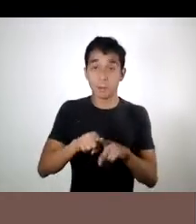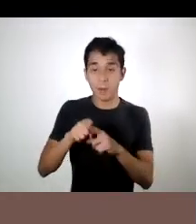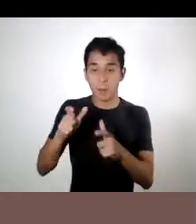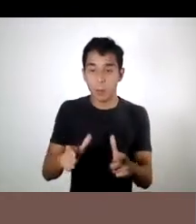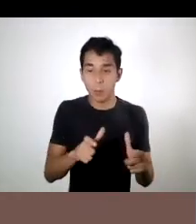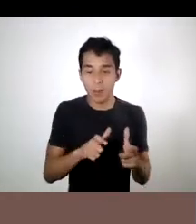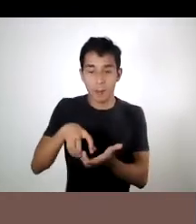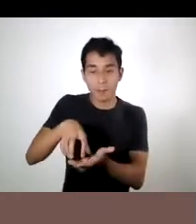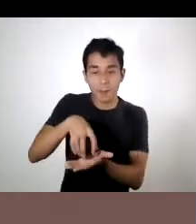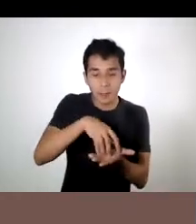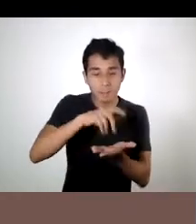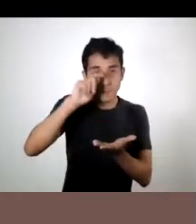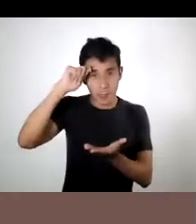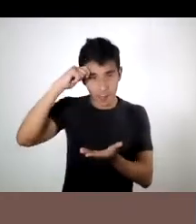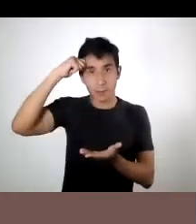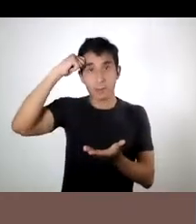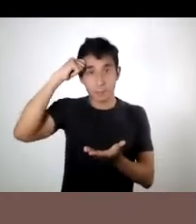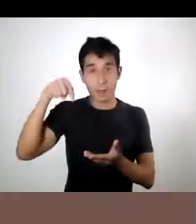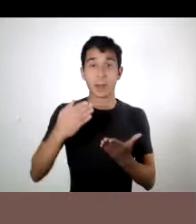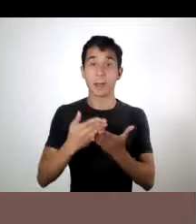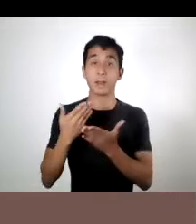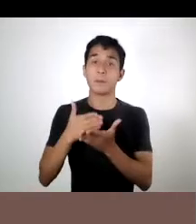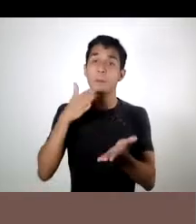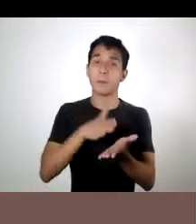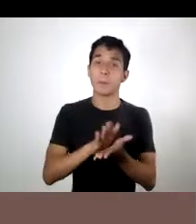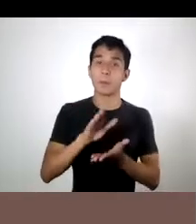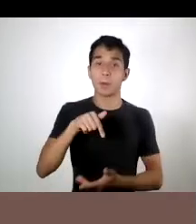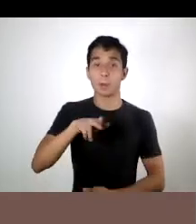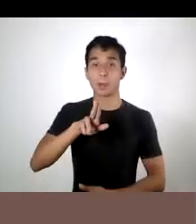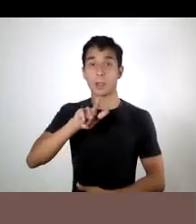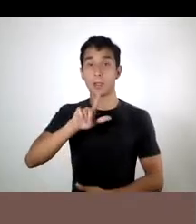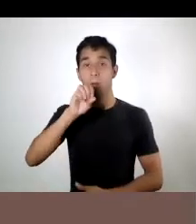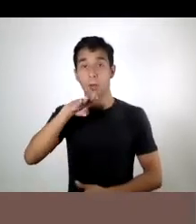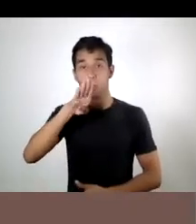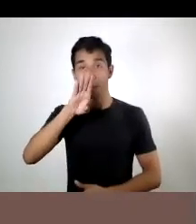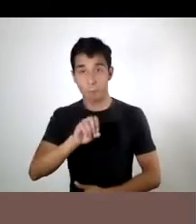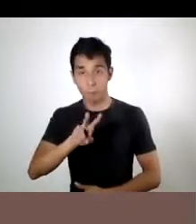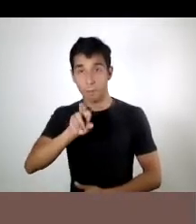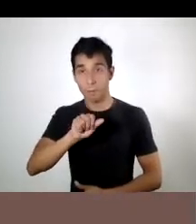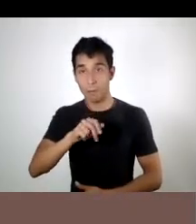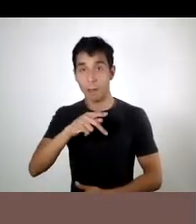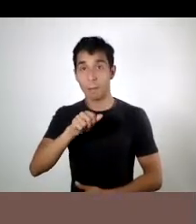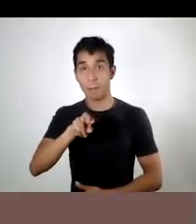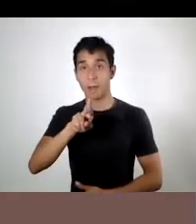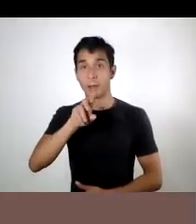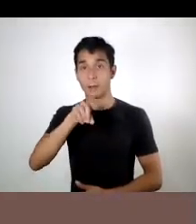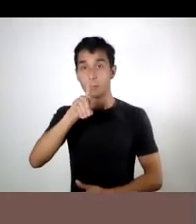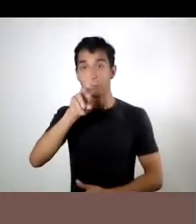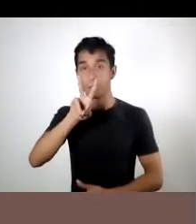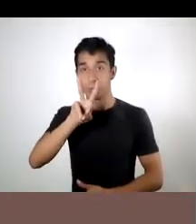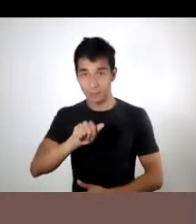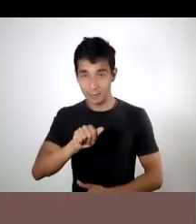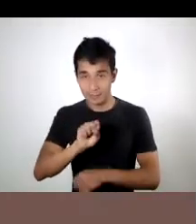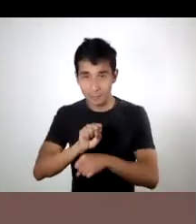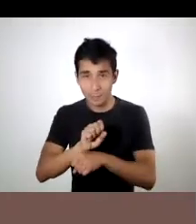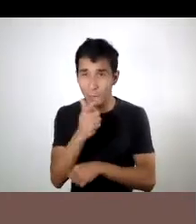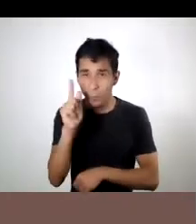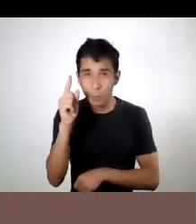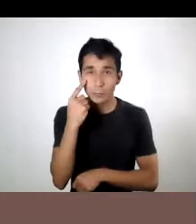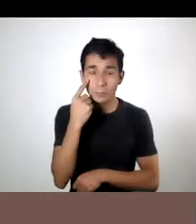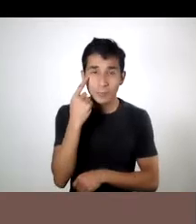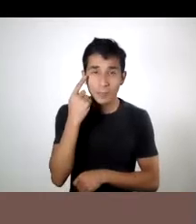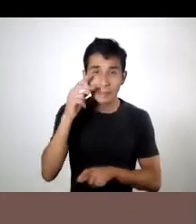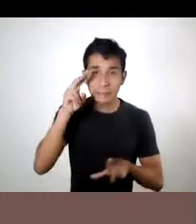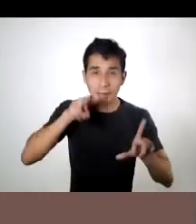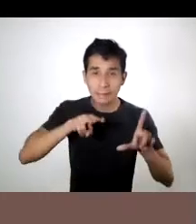As obras publicadas nela são O Quilombo de Ivaporunduva e o... Gente, peraí, que apareceu um negocinho aqui na